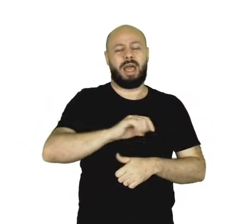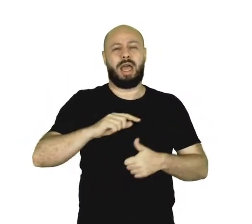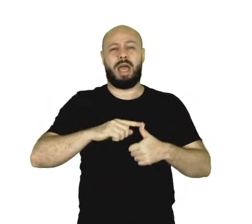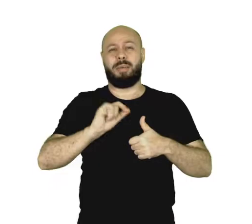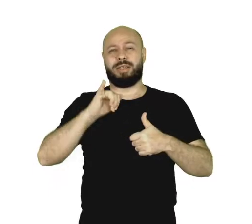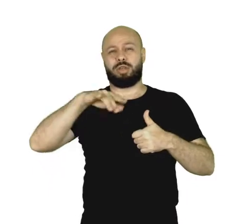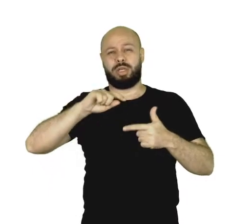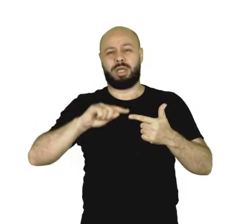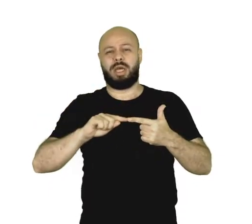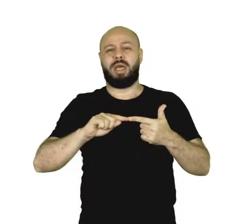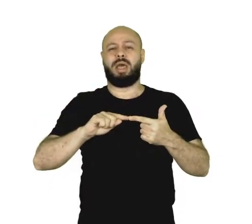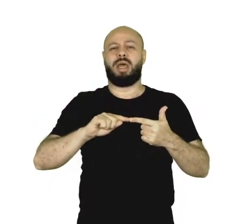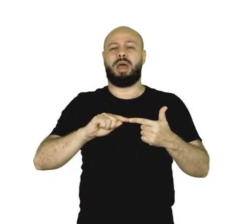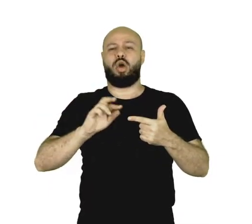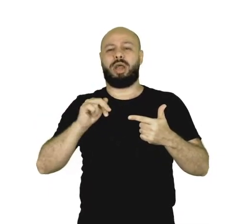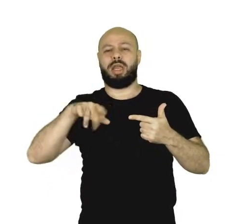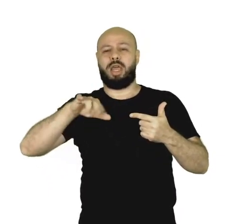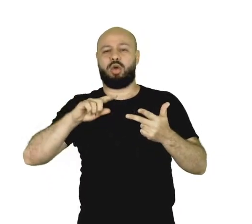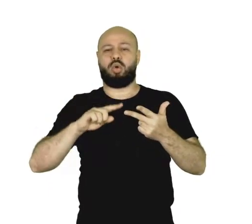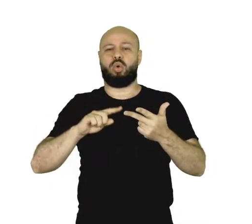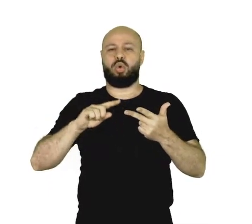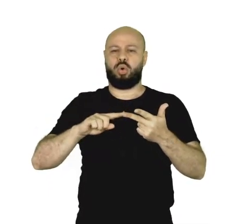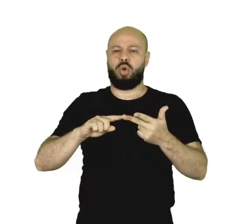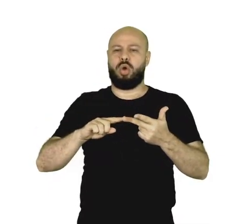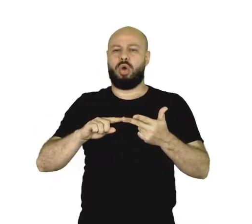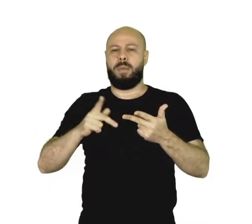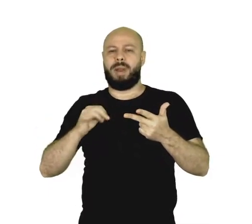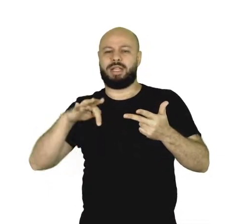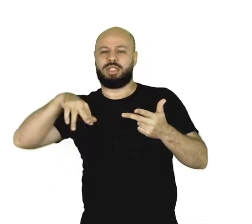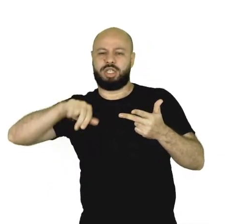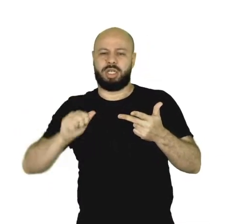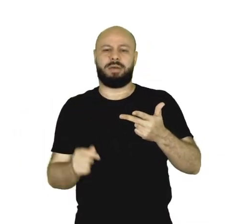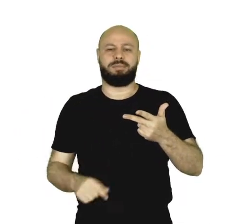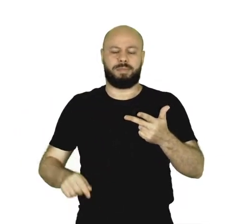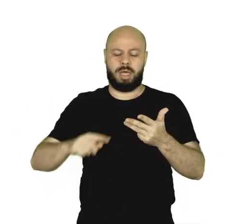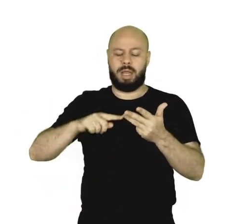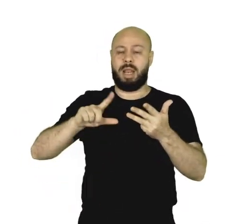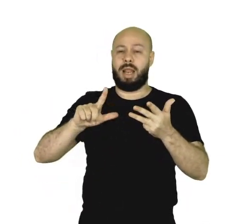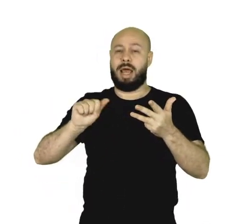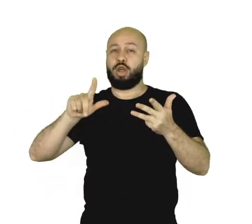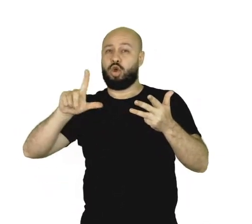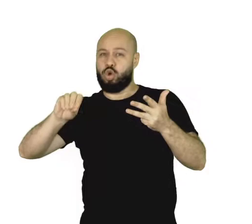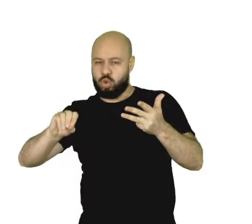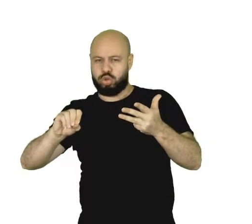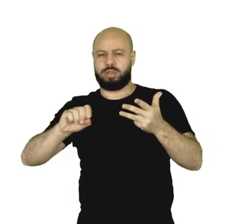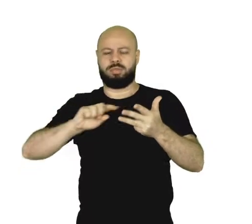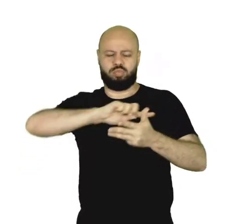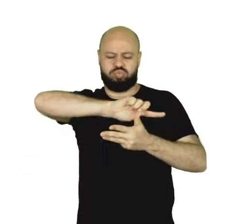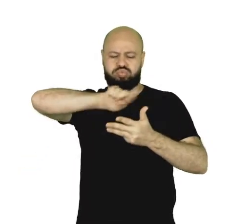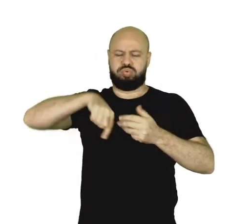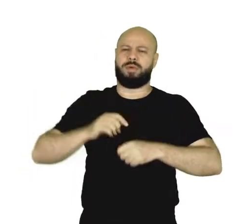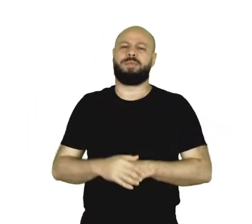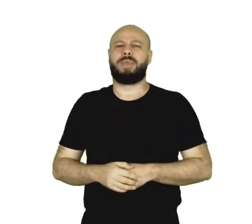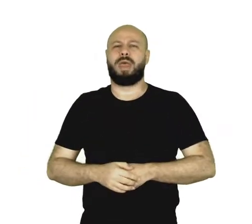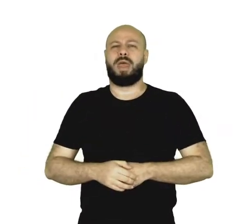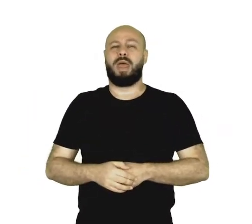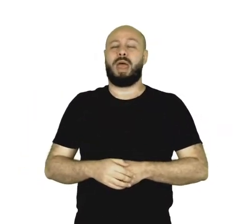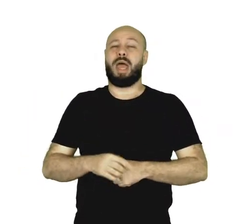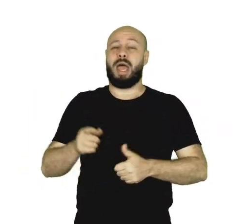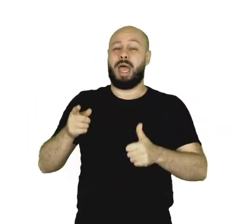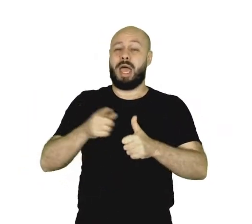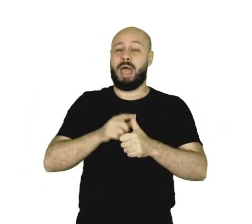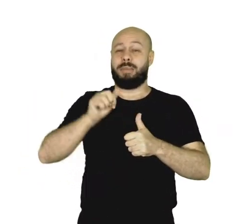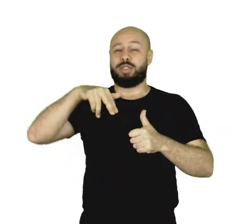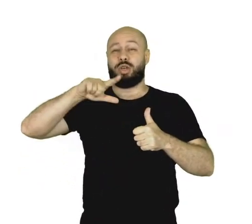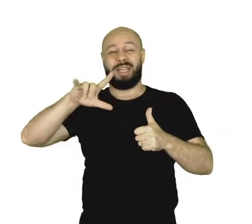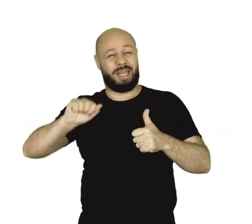Bacia Orinoco e são os lagos. Então, existe a presença muito grande de águas, principalmente na Bacia Amazônica,